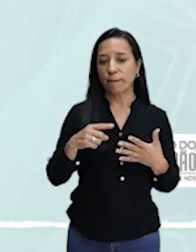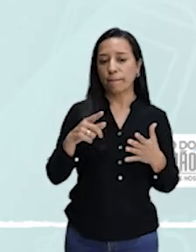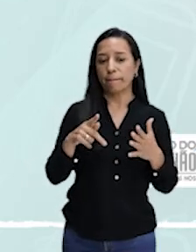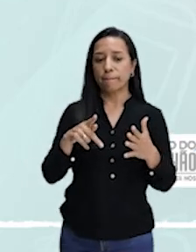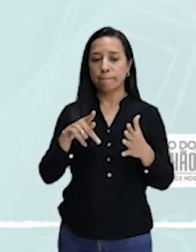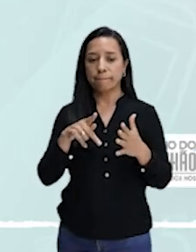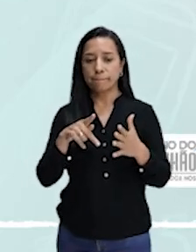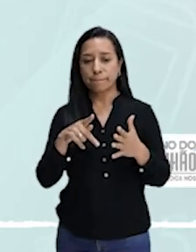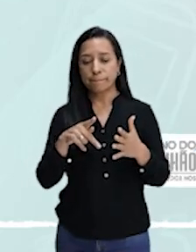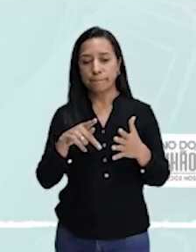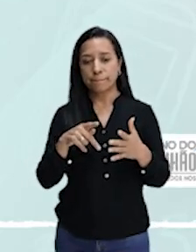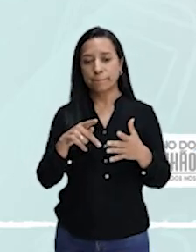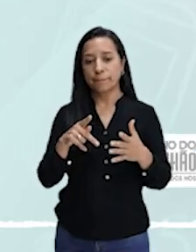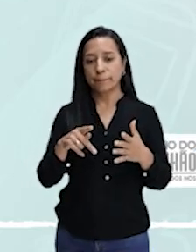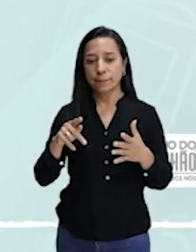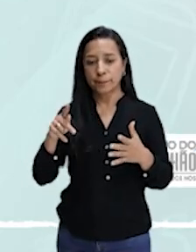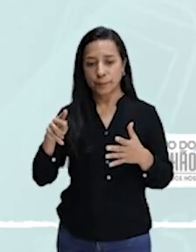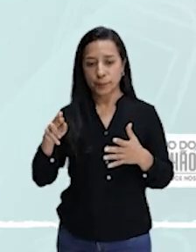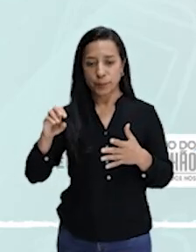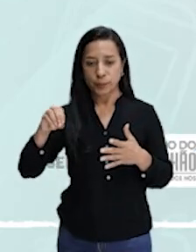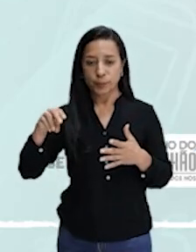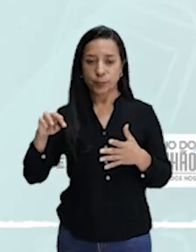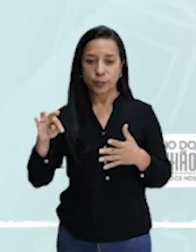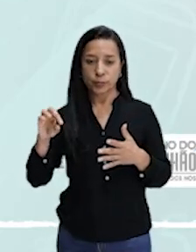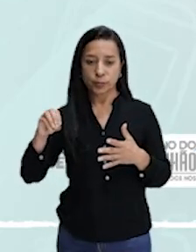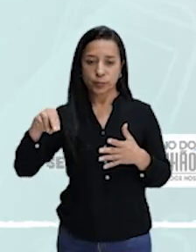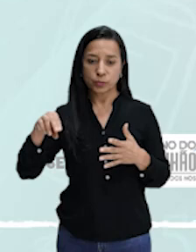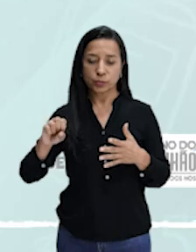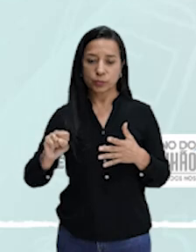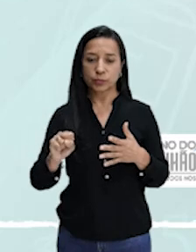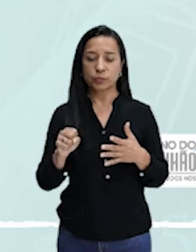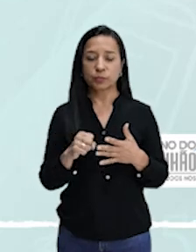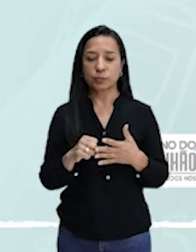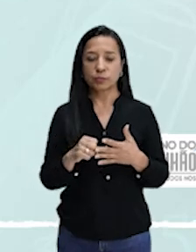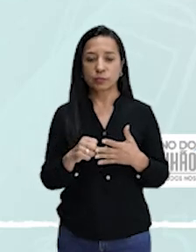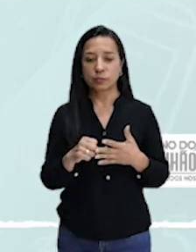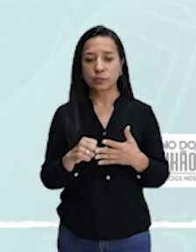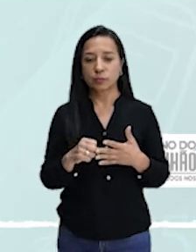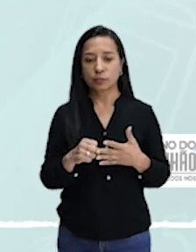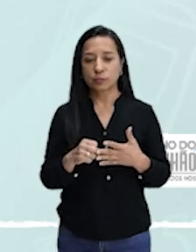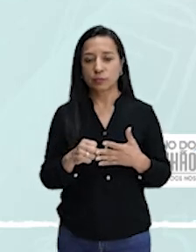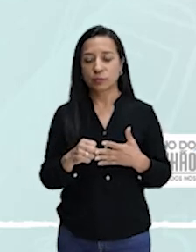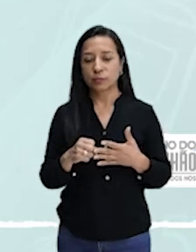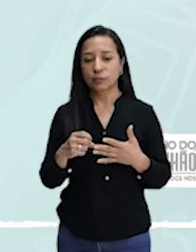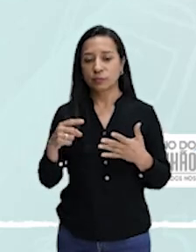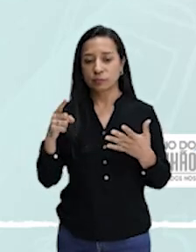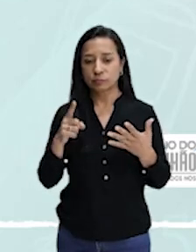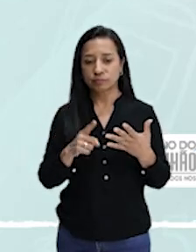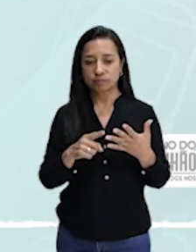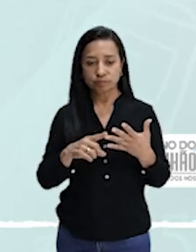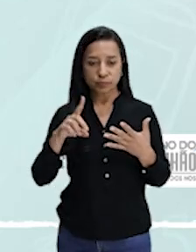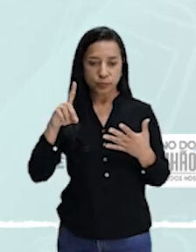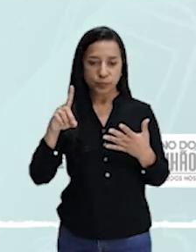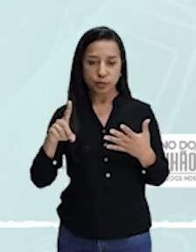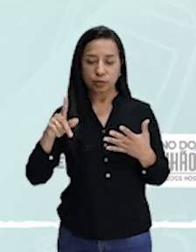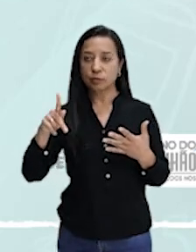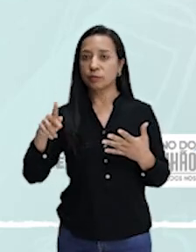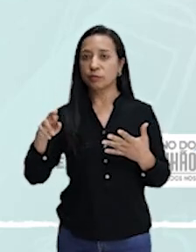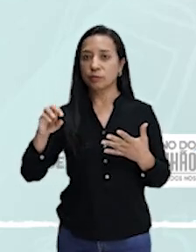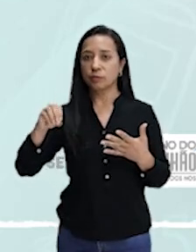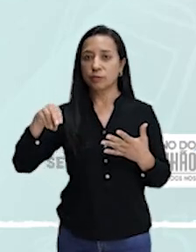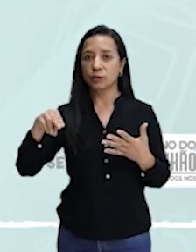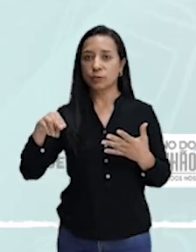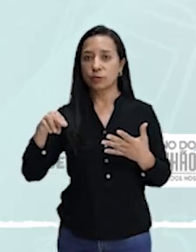C ele fala que são prótons né de quatro vezes 10 a 19 partículas a letra D também são